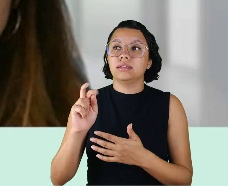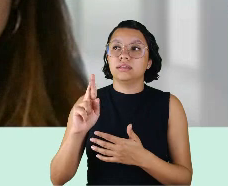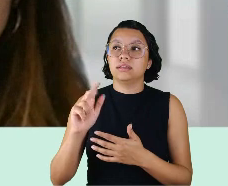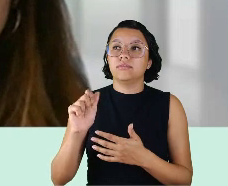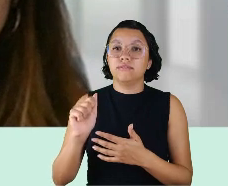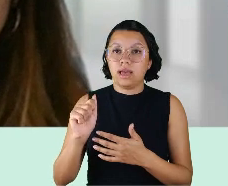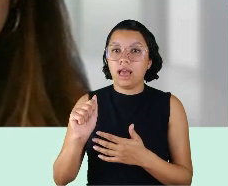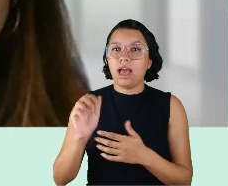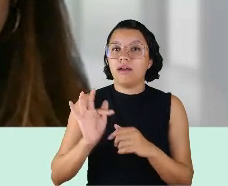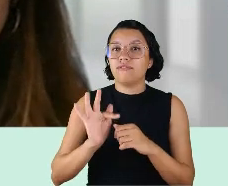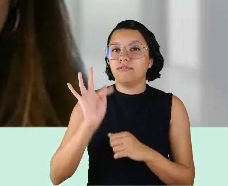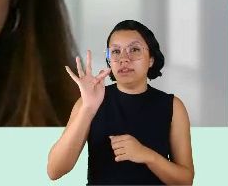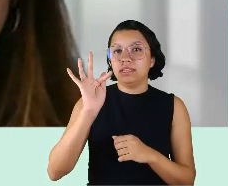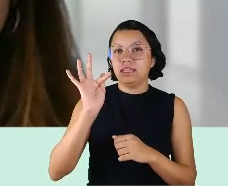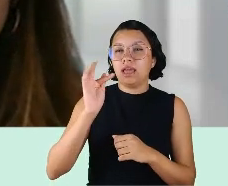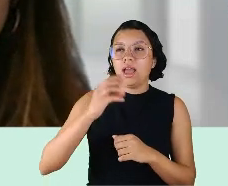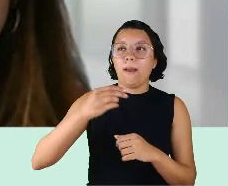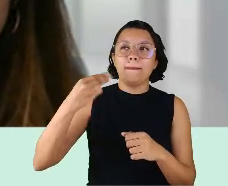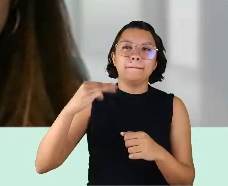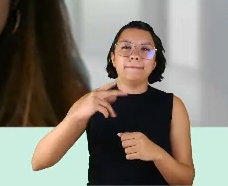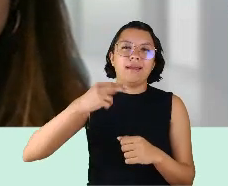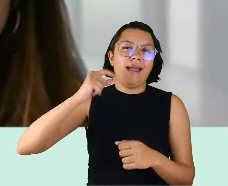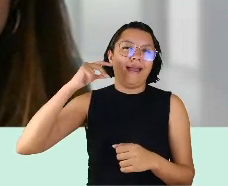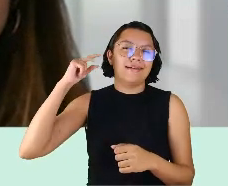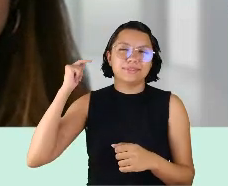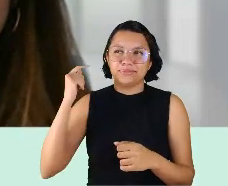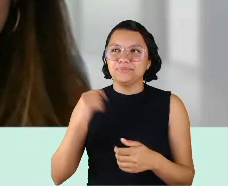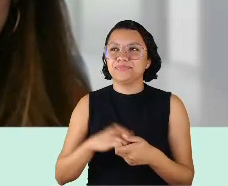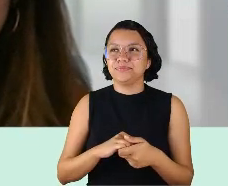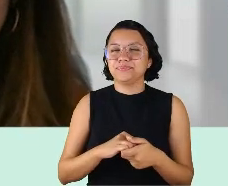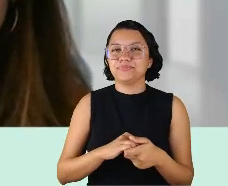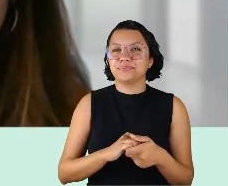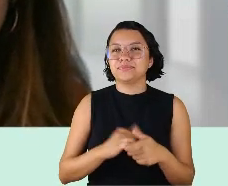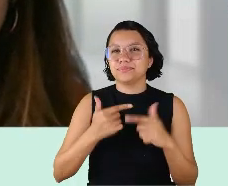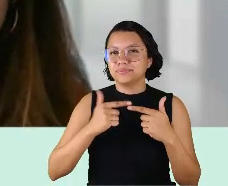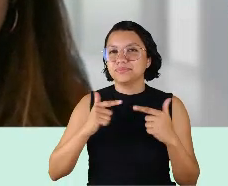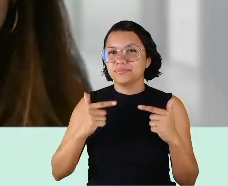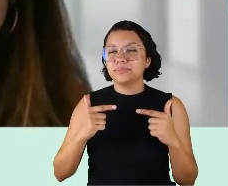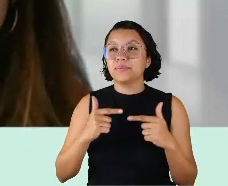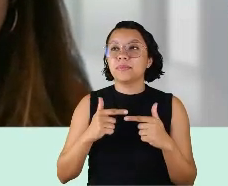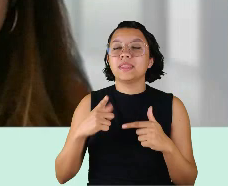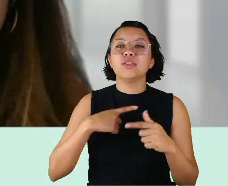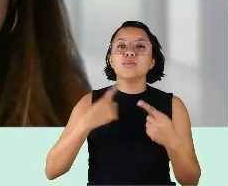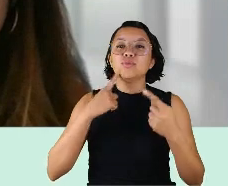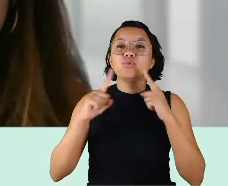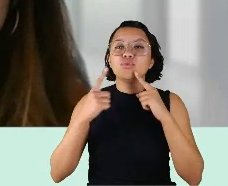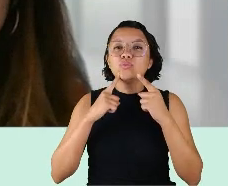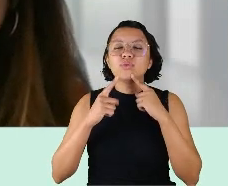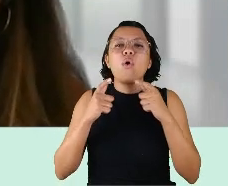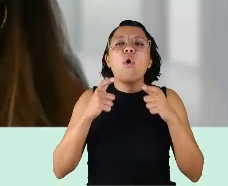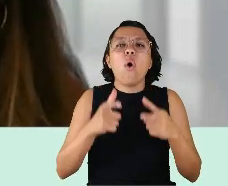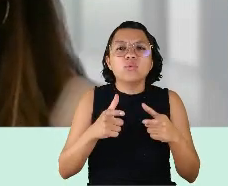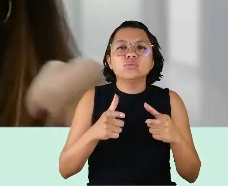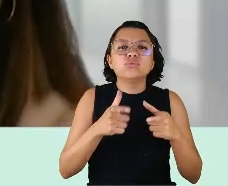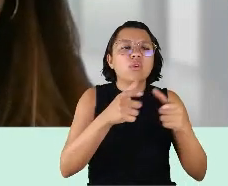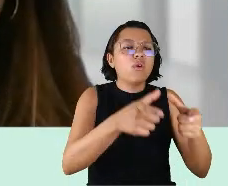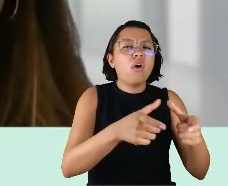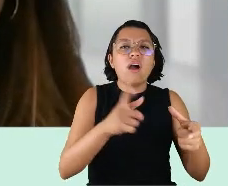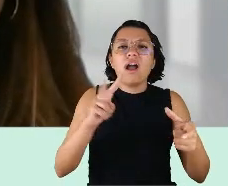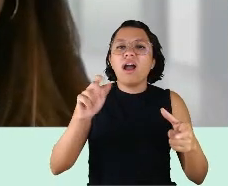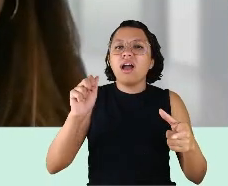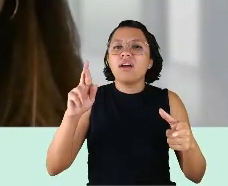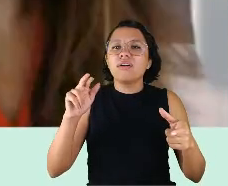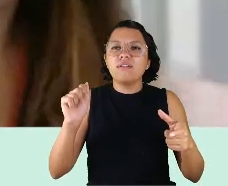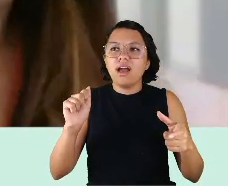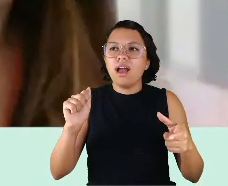lembra, Terezinha, milhões de anos atrás, né? Foram criadas, e aí tinha uma discussão de onde é que ia instalar essas varas,